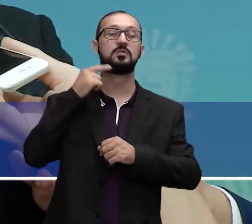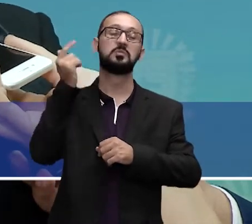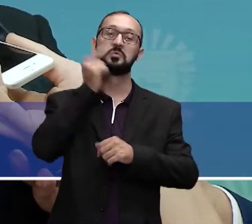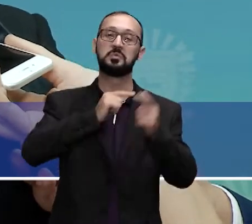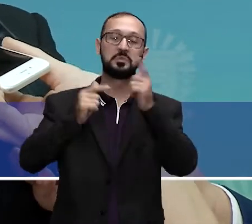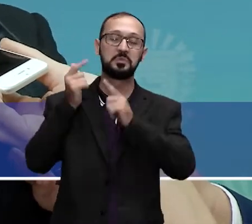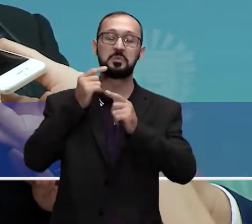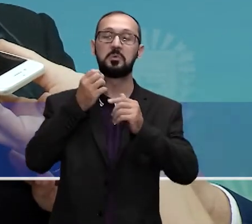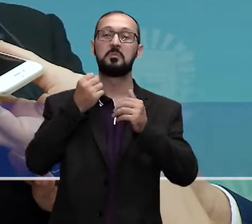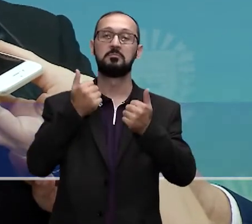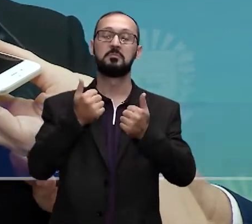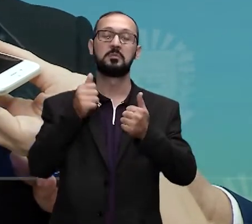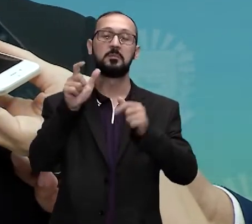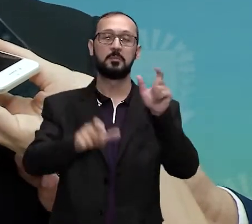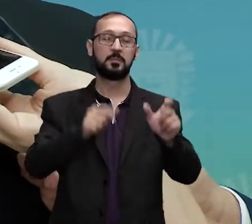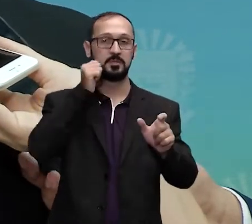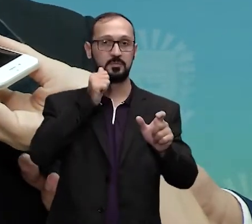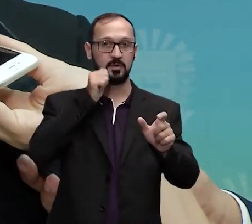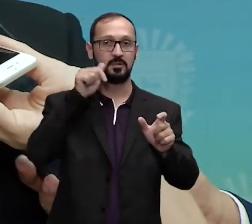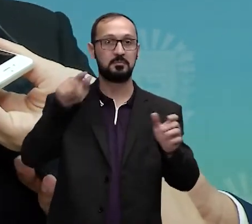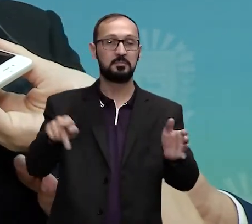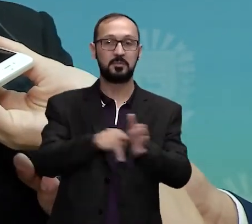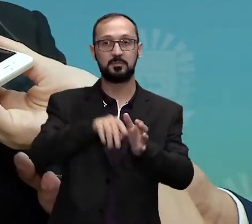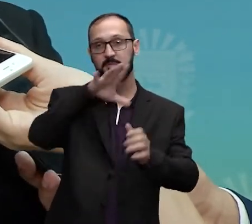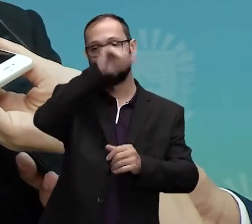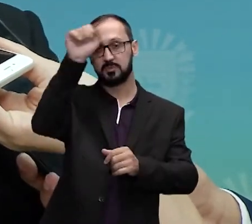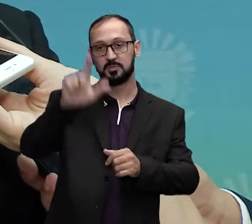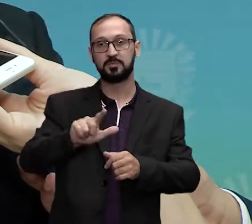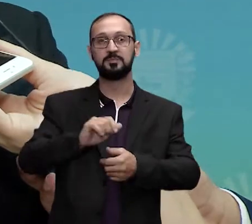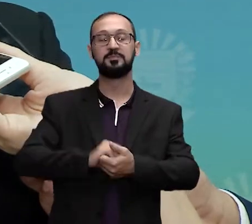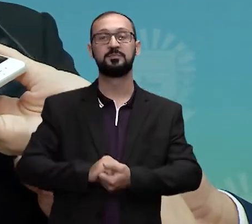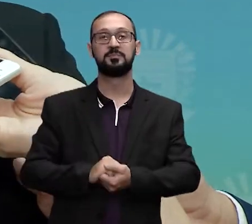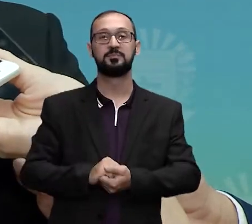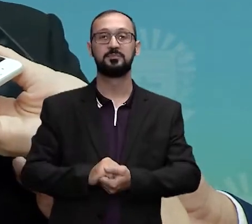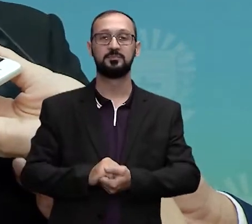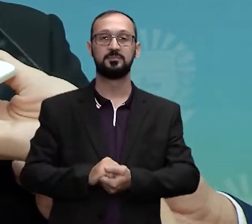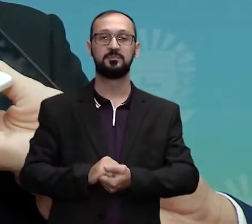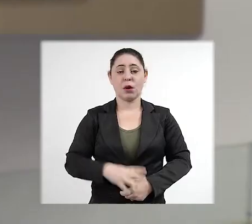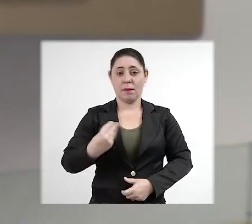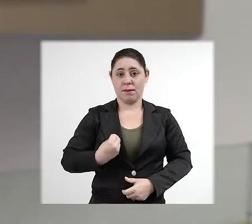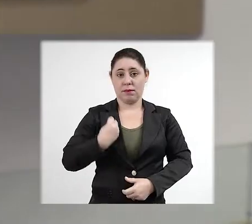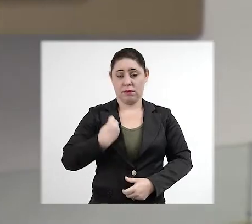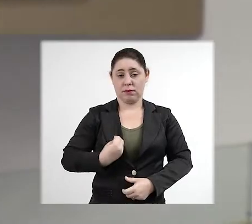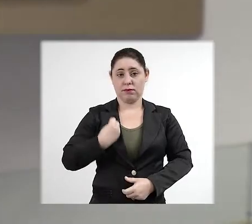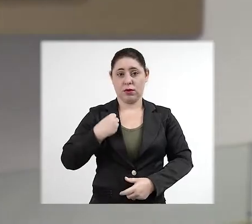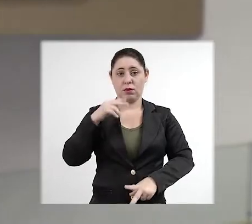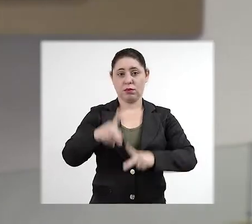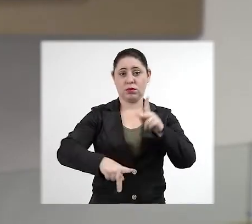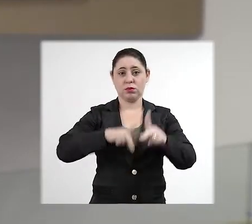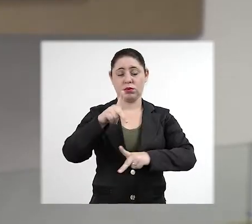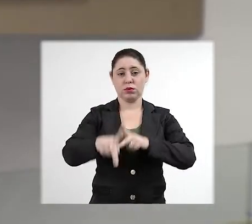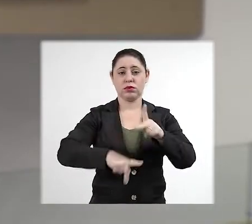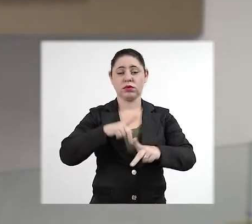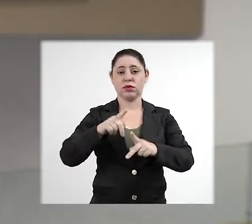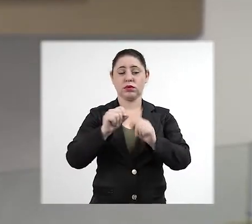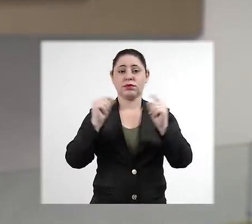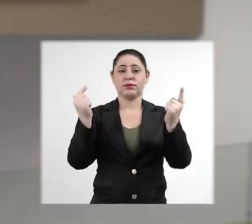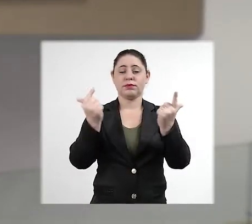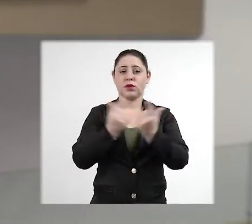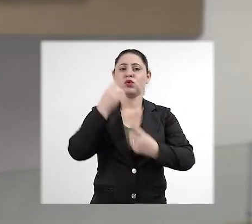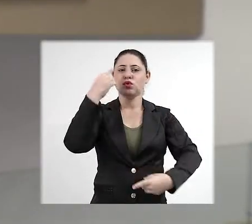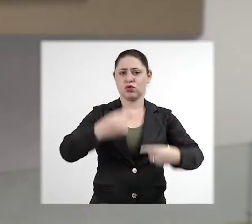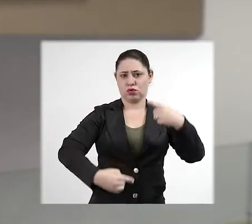obstétrica. Encaro isso como um grande ganho para nossas cidadãs sul-mato-grossenses. Com a participação da população,